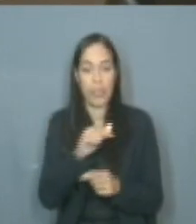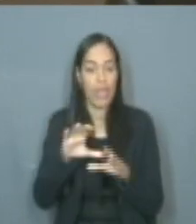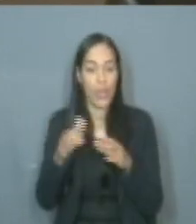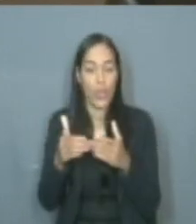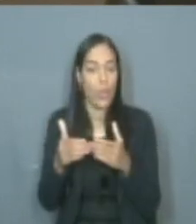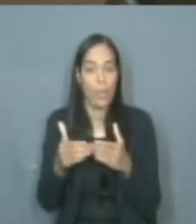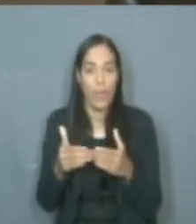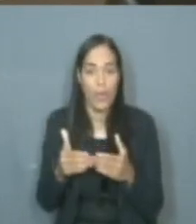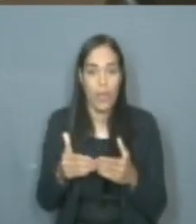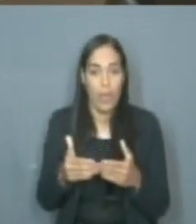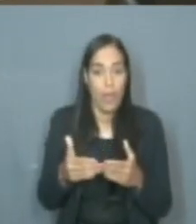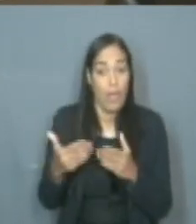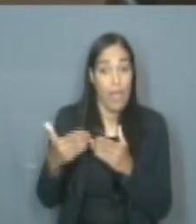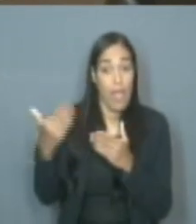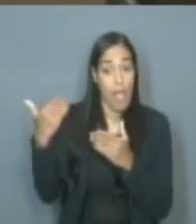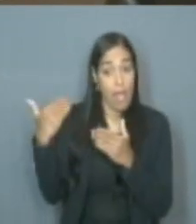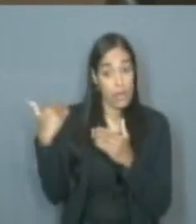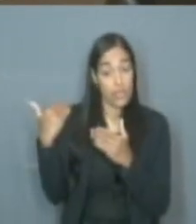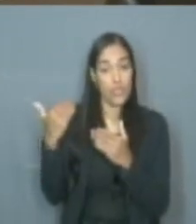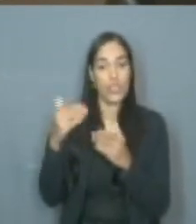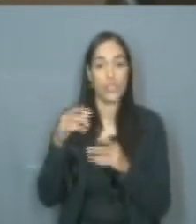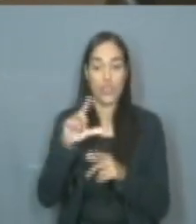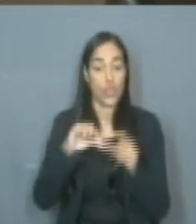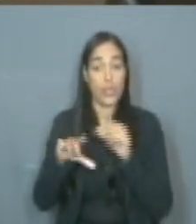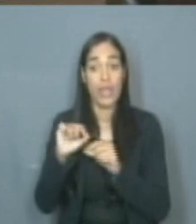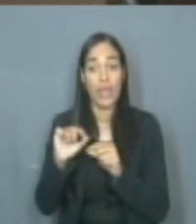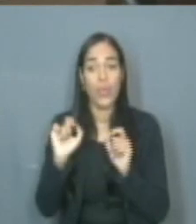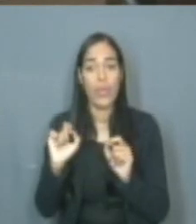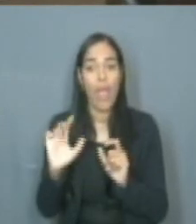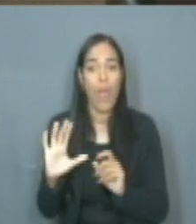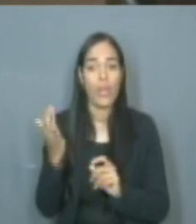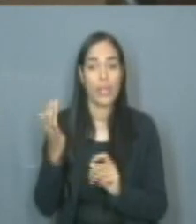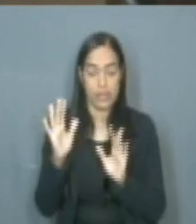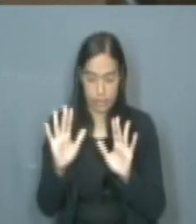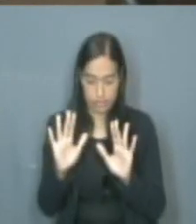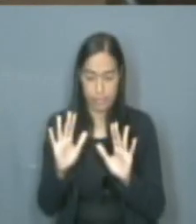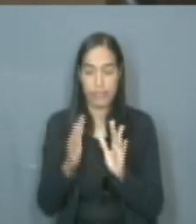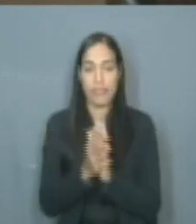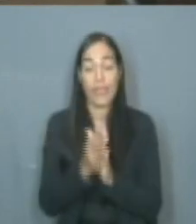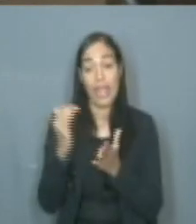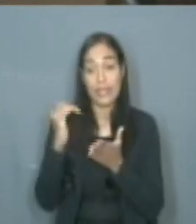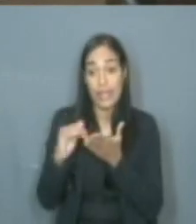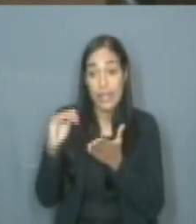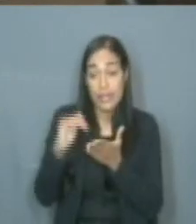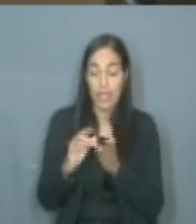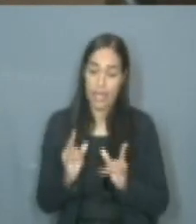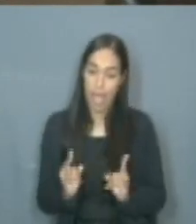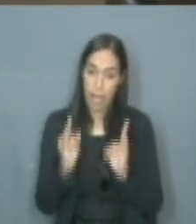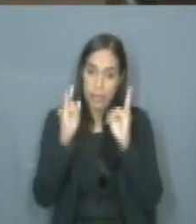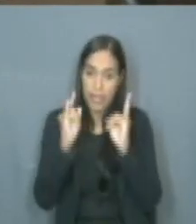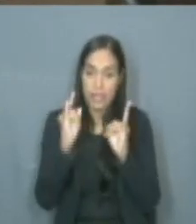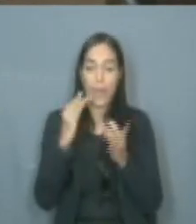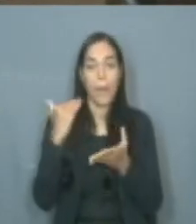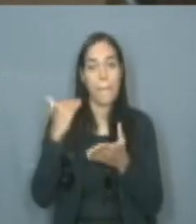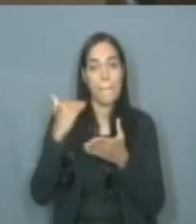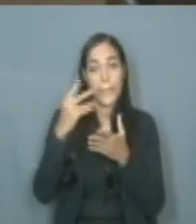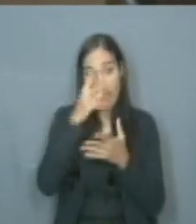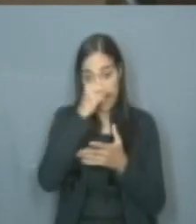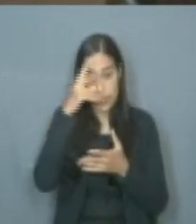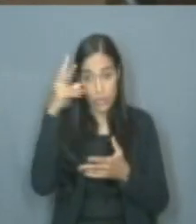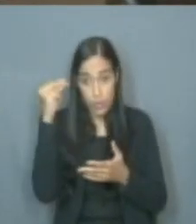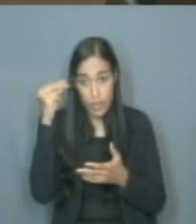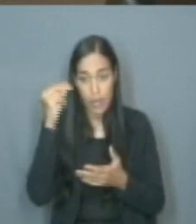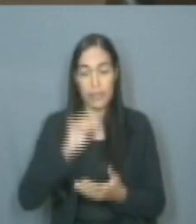Na verdade, antes do sorteio, o que acontece é que a própria Secretaria de Habitação da Prefeitura,